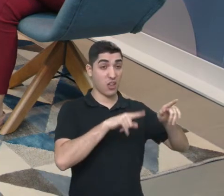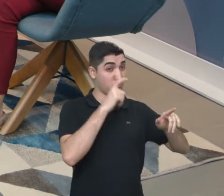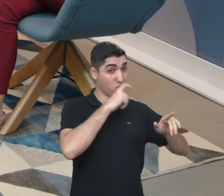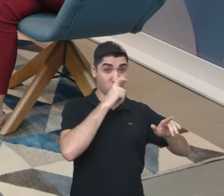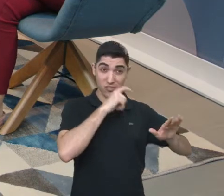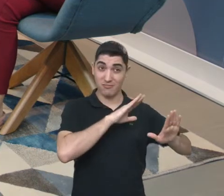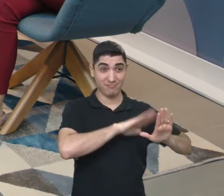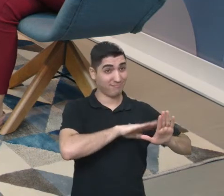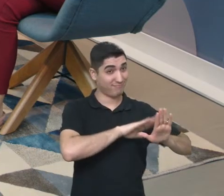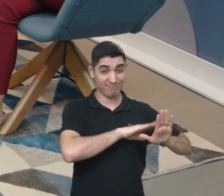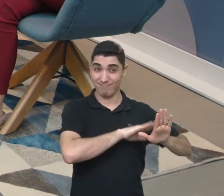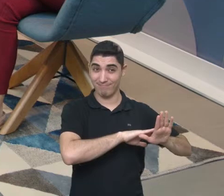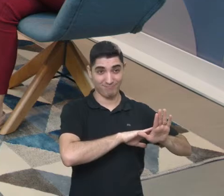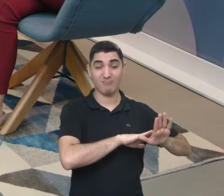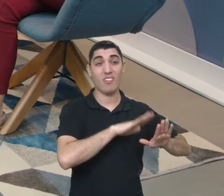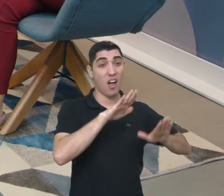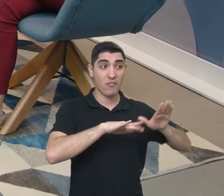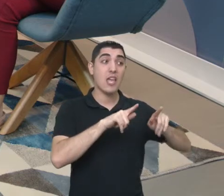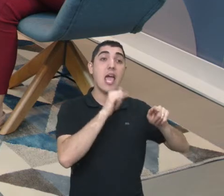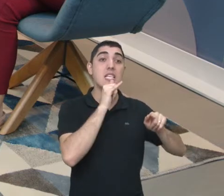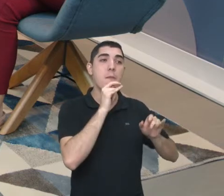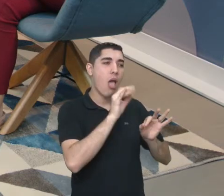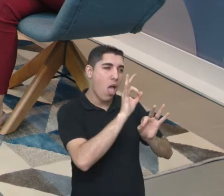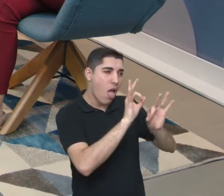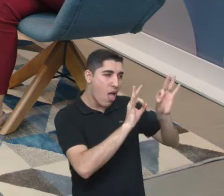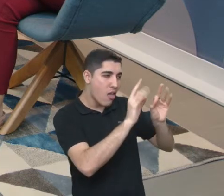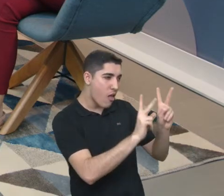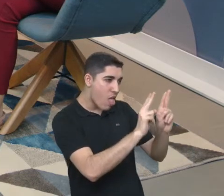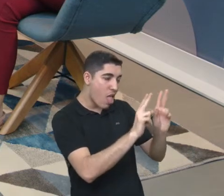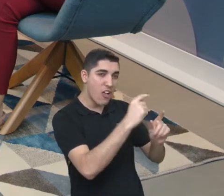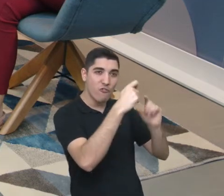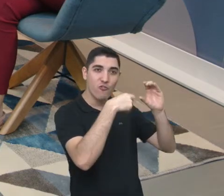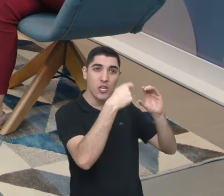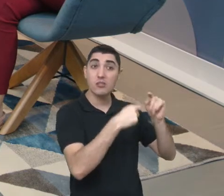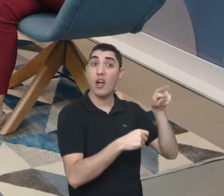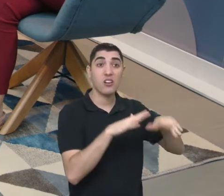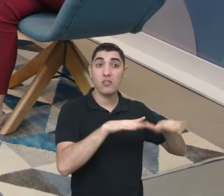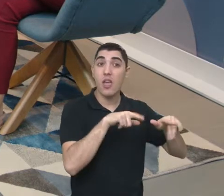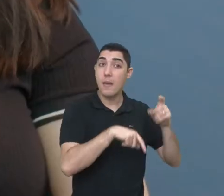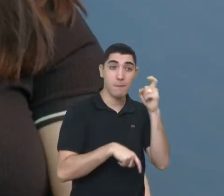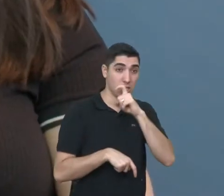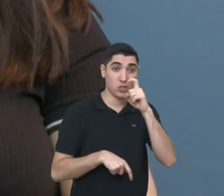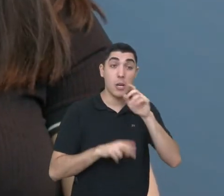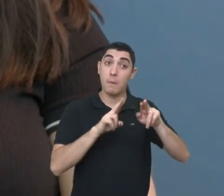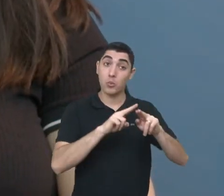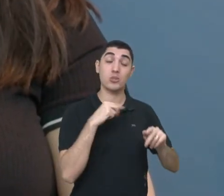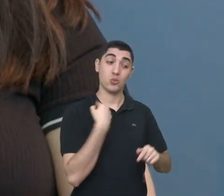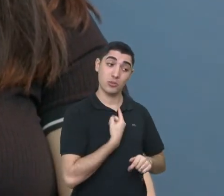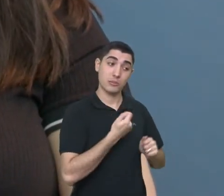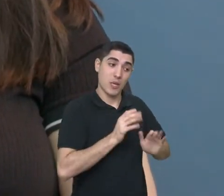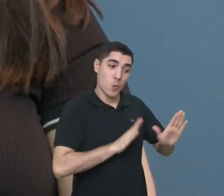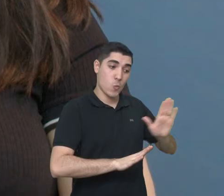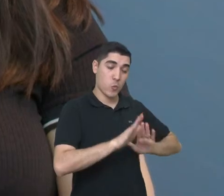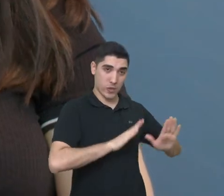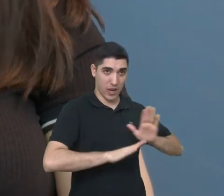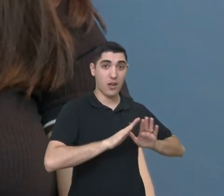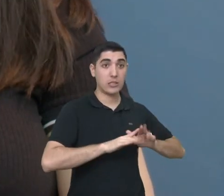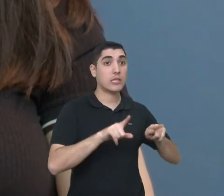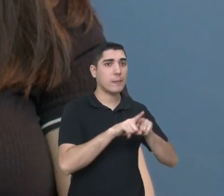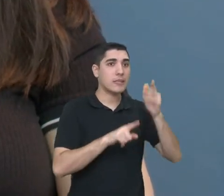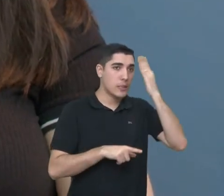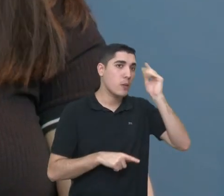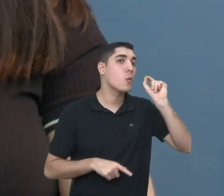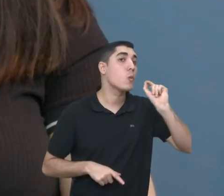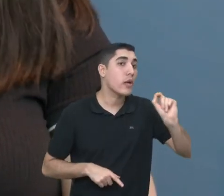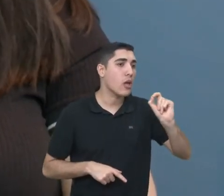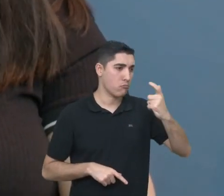né? Então são padrões realmente inalcançáveis, que nem quem tá ali alcançou. Então, a gente tem que tomar muito cuidado e também saber